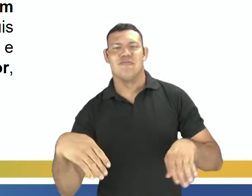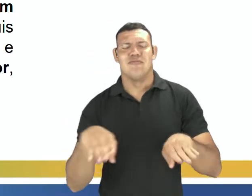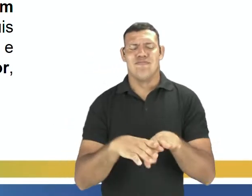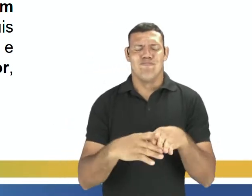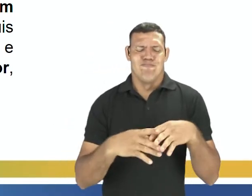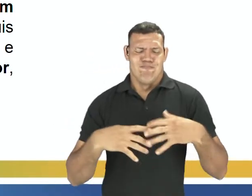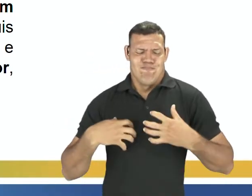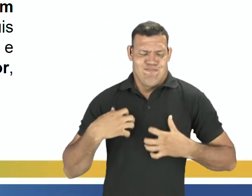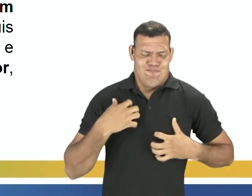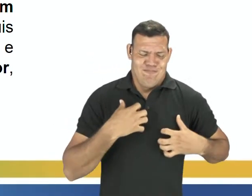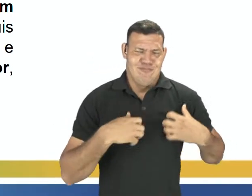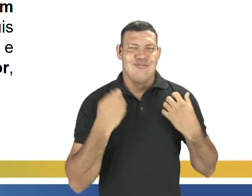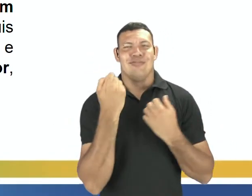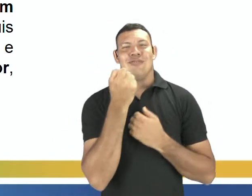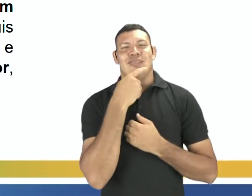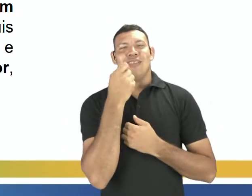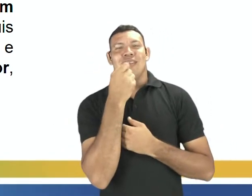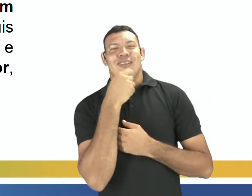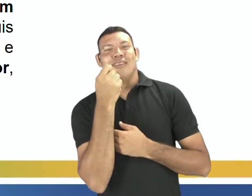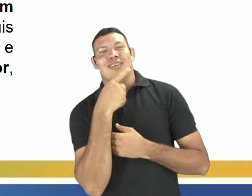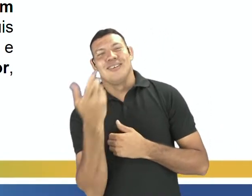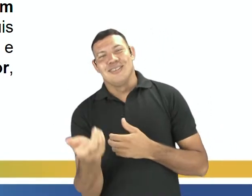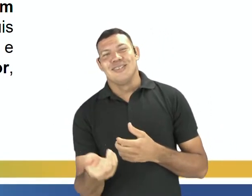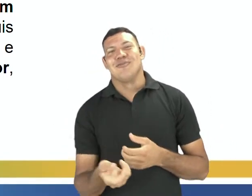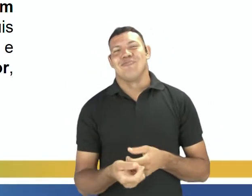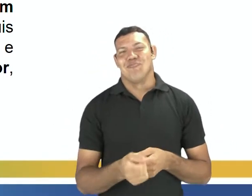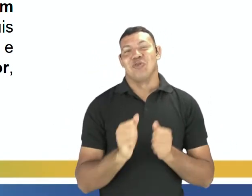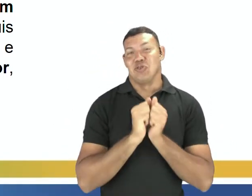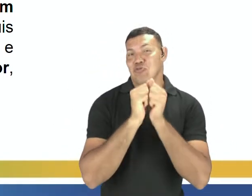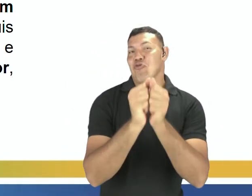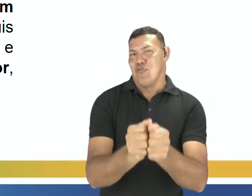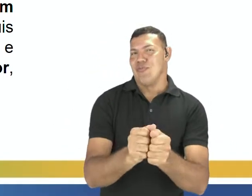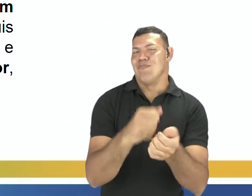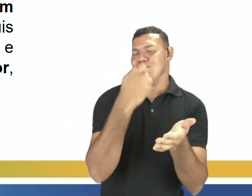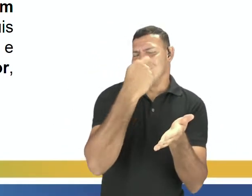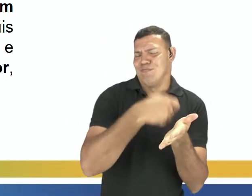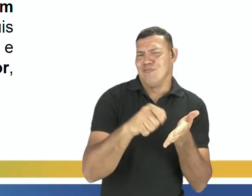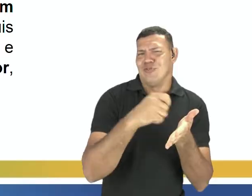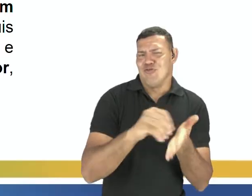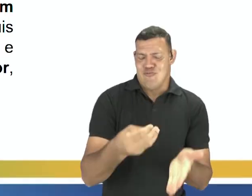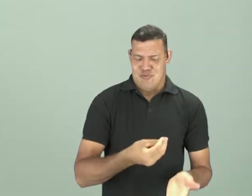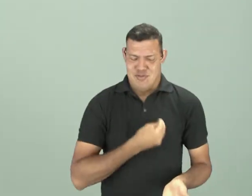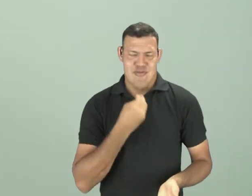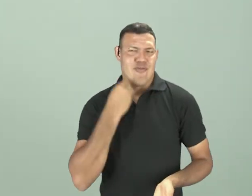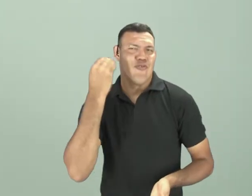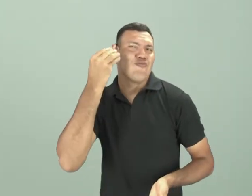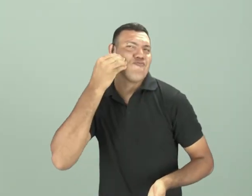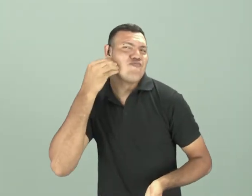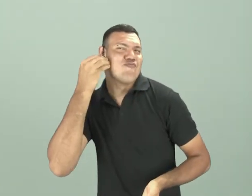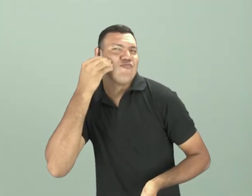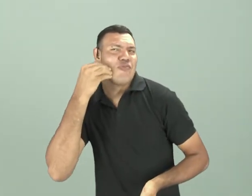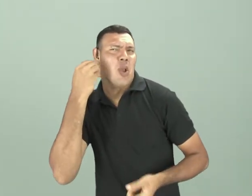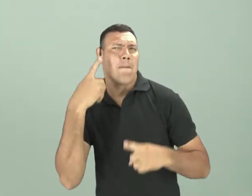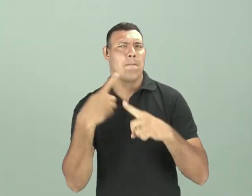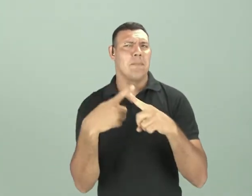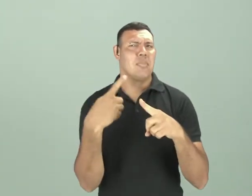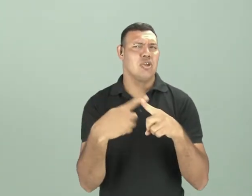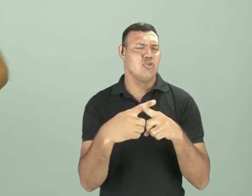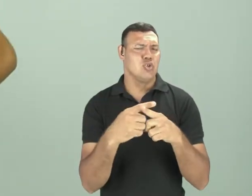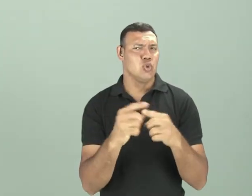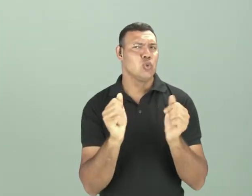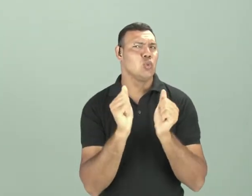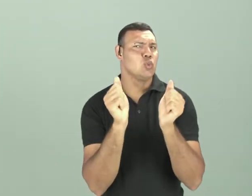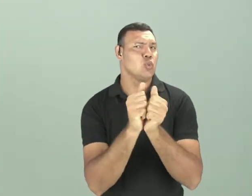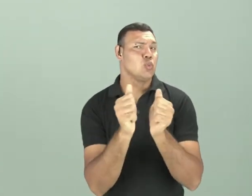emocionou, riu ou simplesmente se viu ali, do lado do autor, vivenciando as mesmas experiências? Por que eu grifei ali do lado do